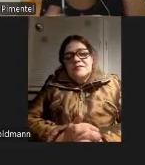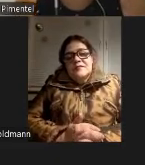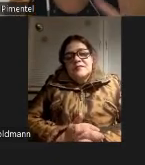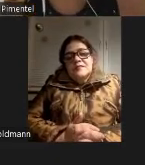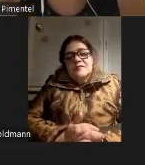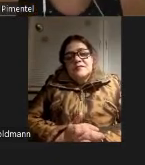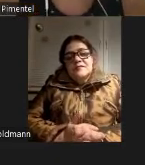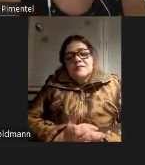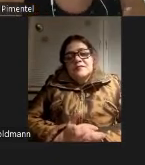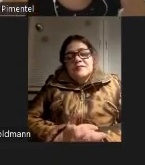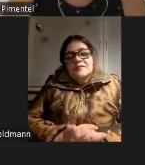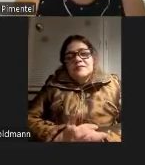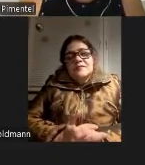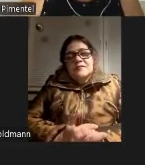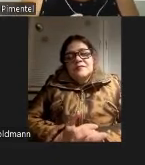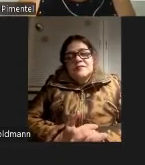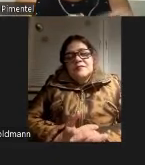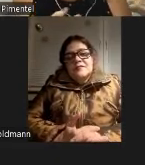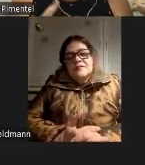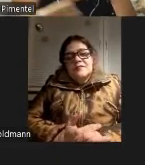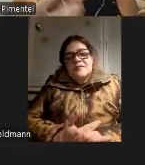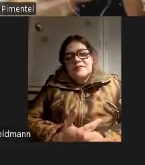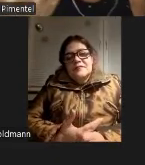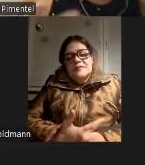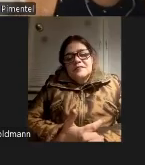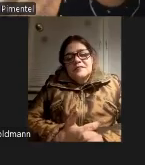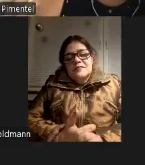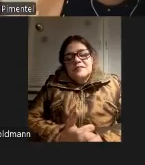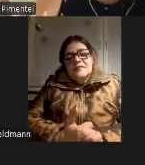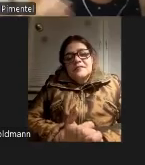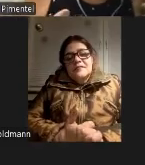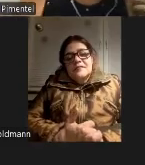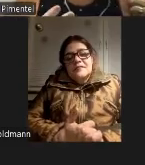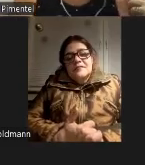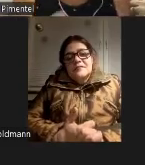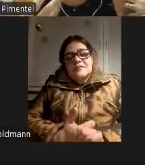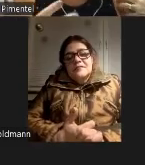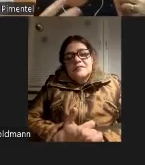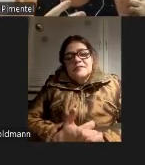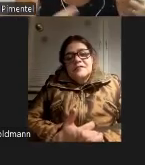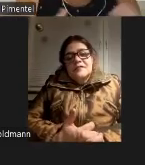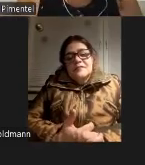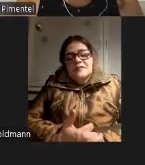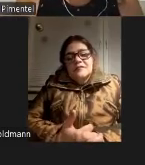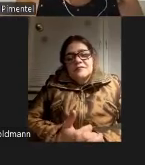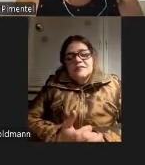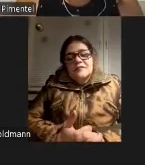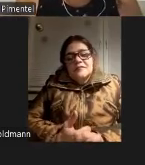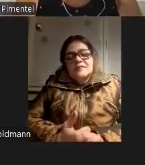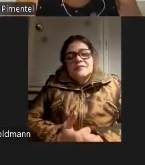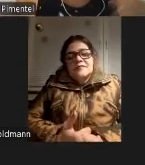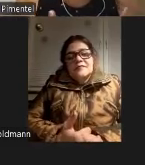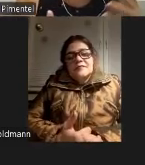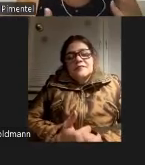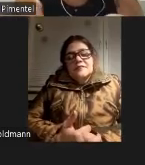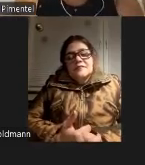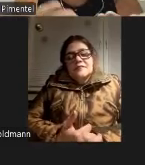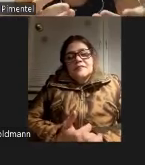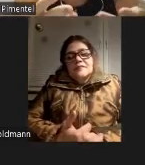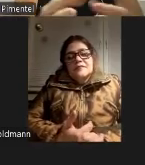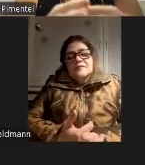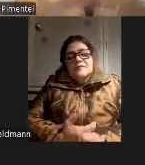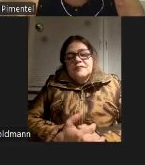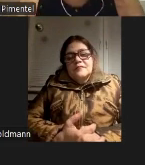a gente, esse trabalho especificamente mostrou a melhora dessa substância aí, da massa cinzenta, da substância cinzenta,